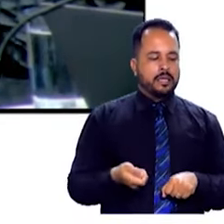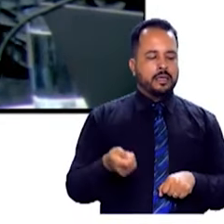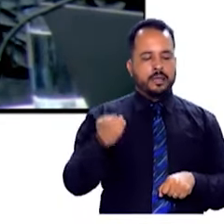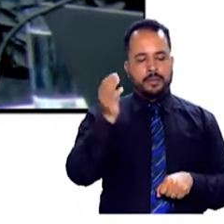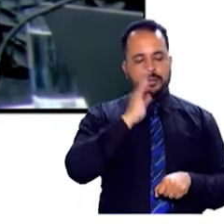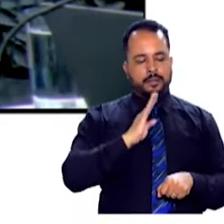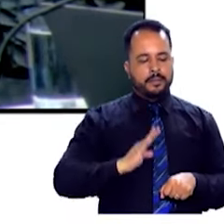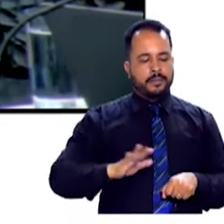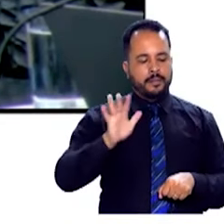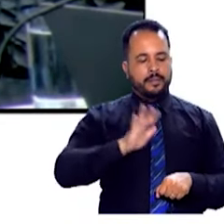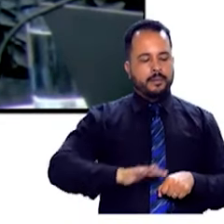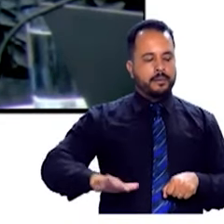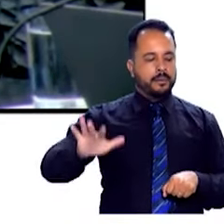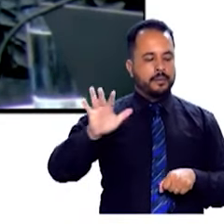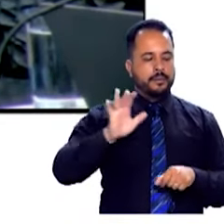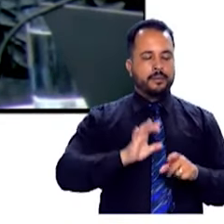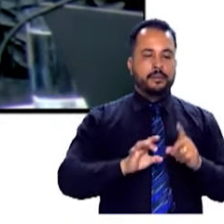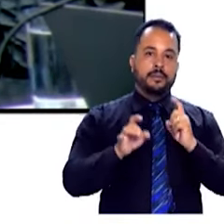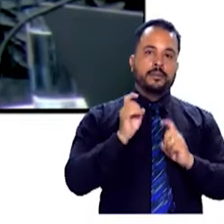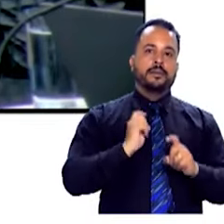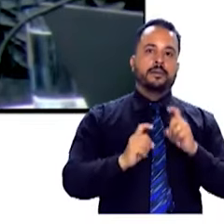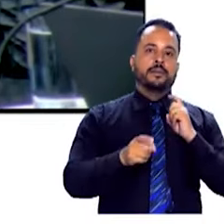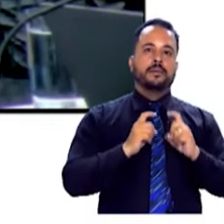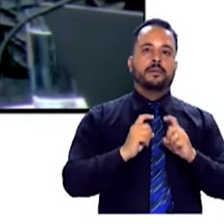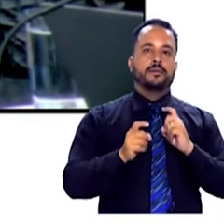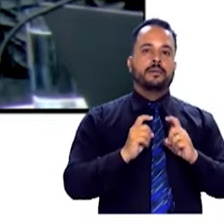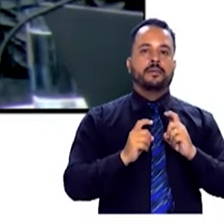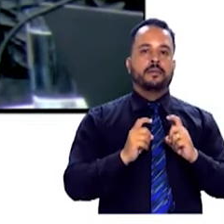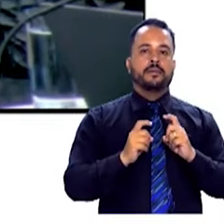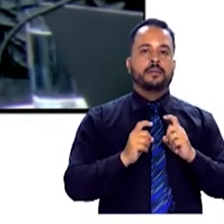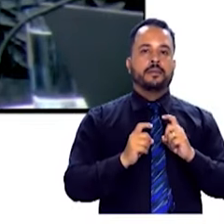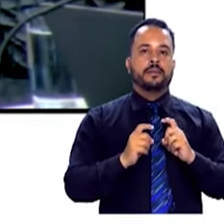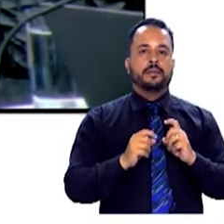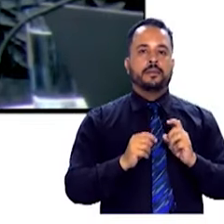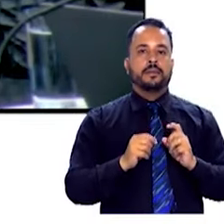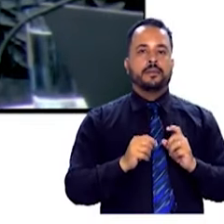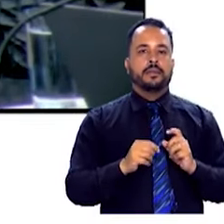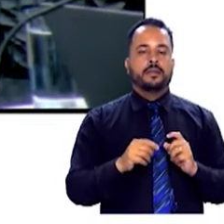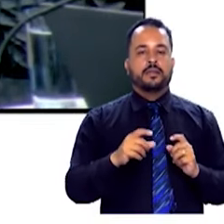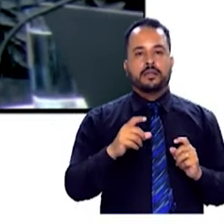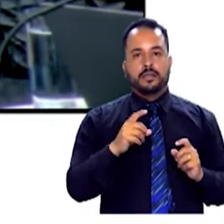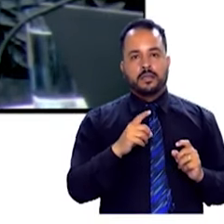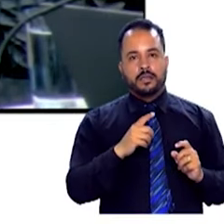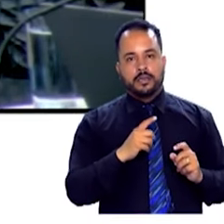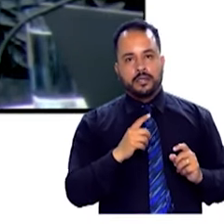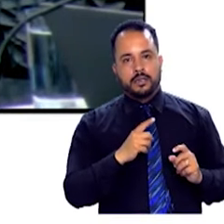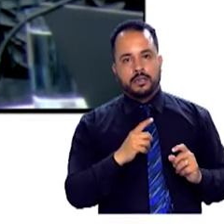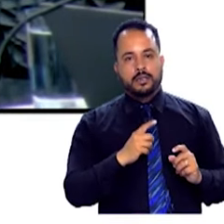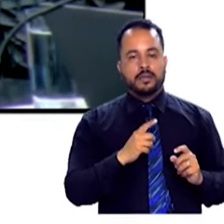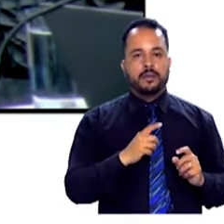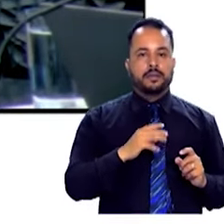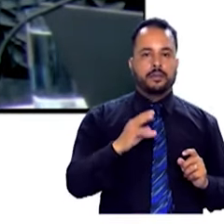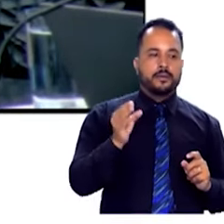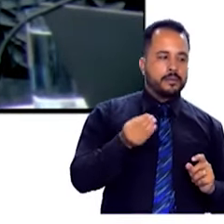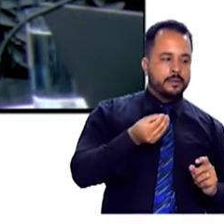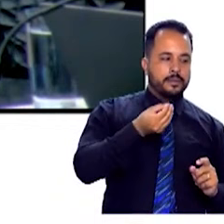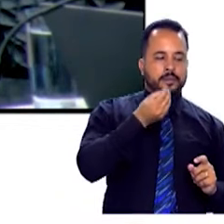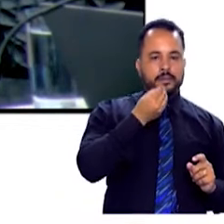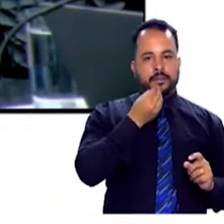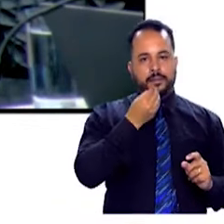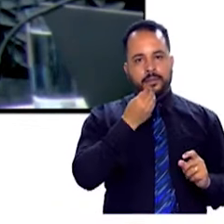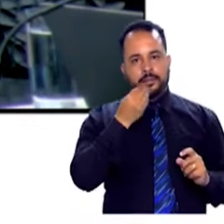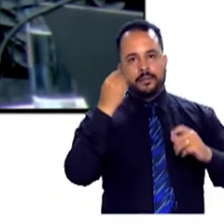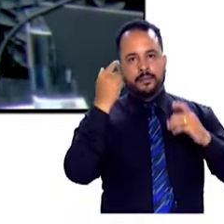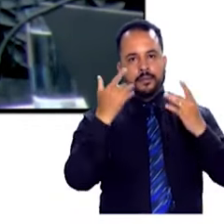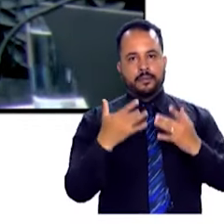não judicial E lá eu tive a oportunidade de de falar que